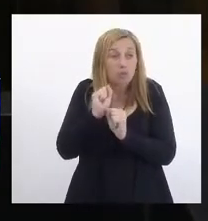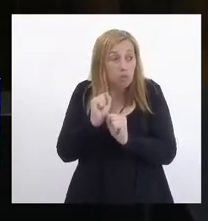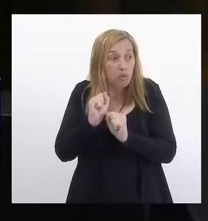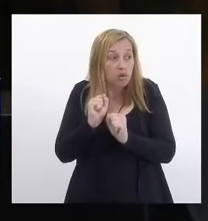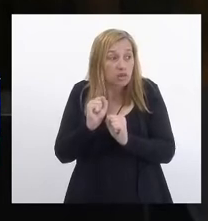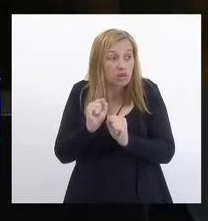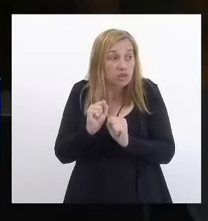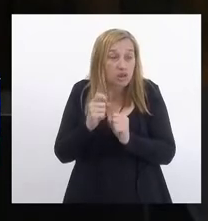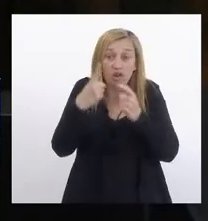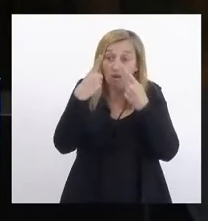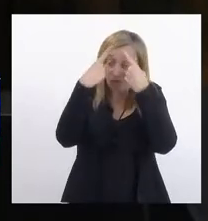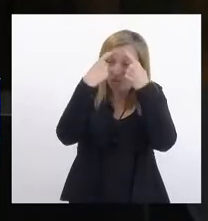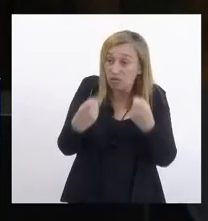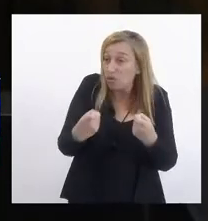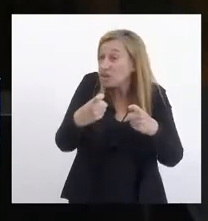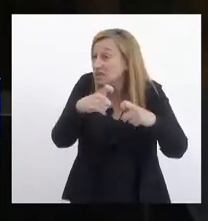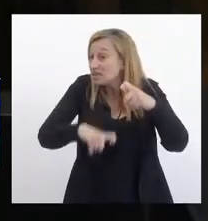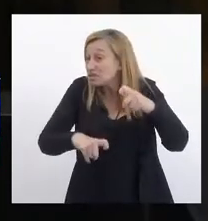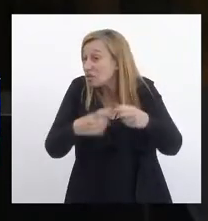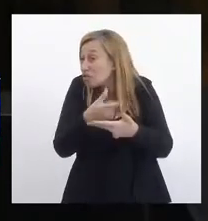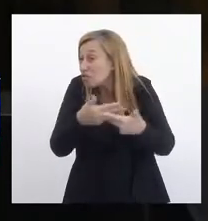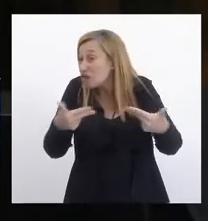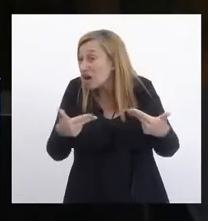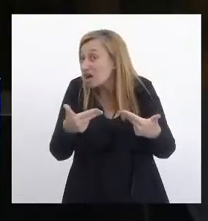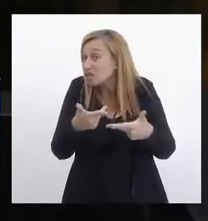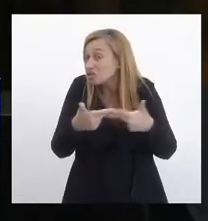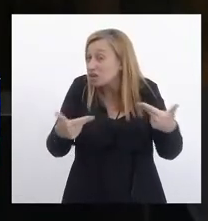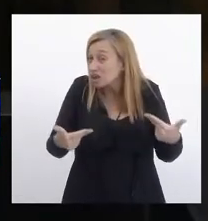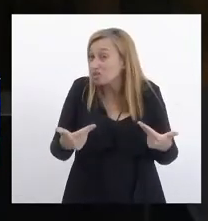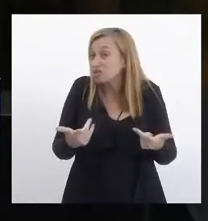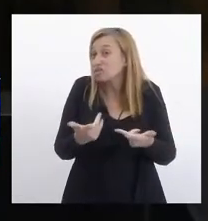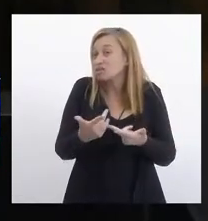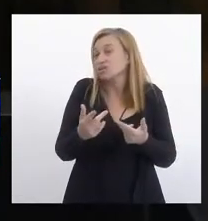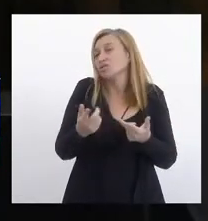sofrer uma violência sexual, inúmeros, inúmeros itens.